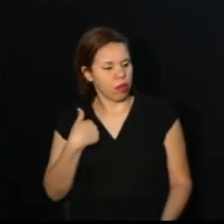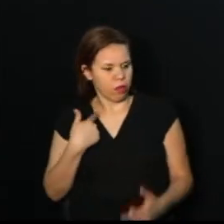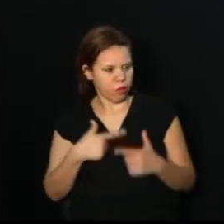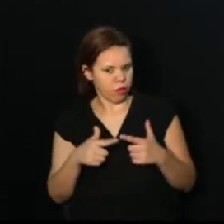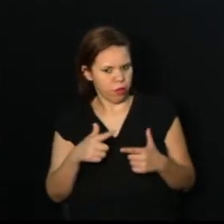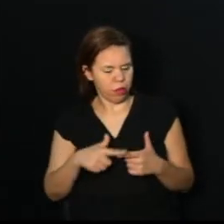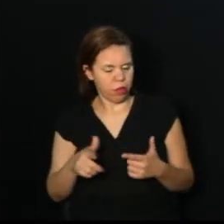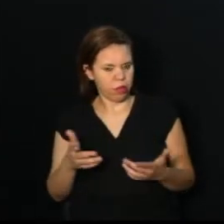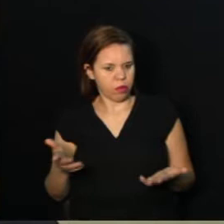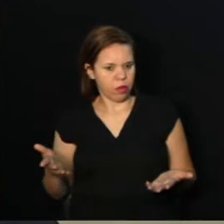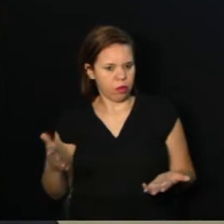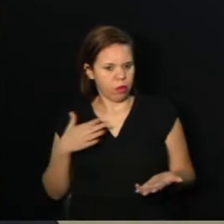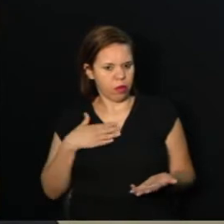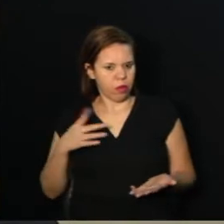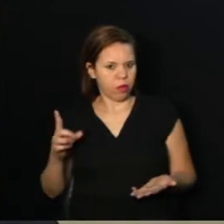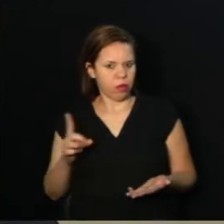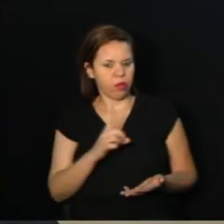problema